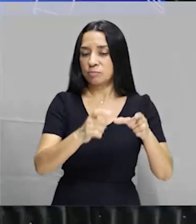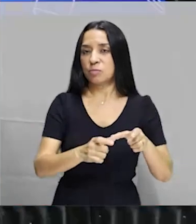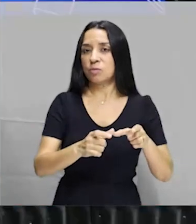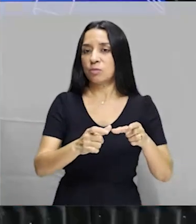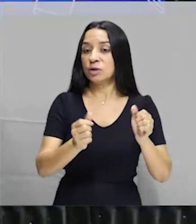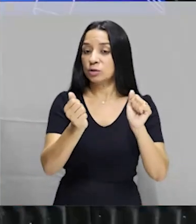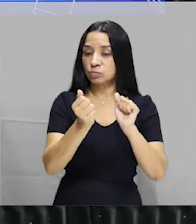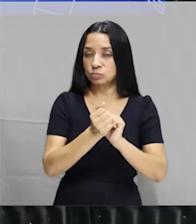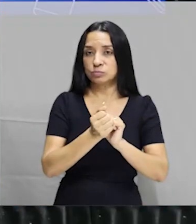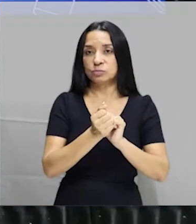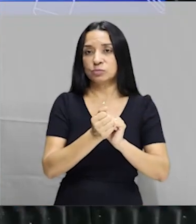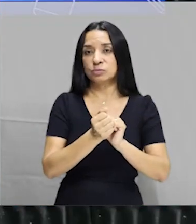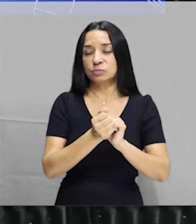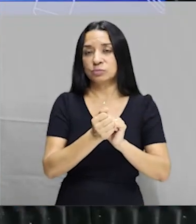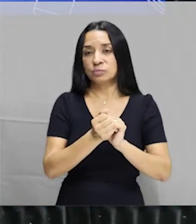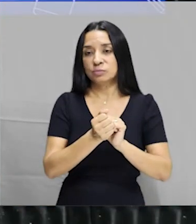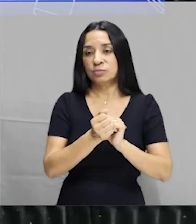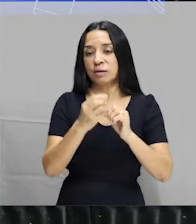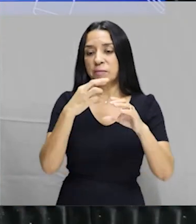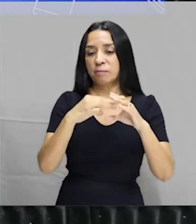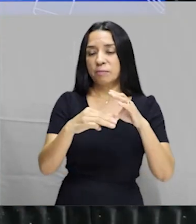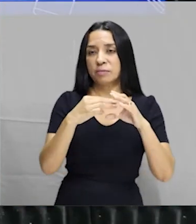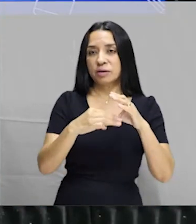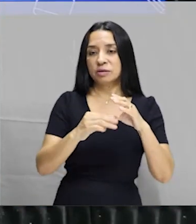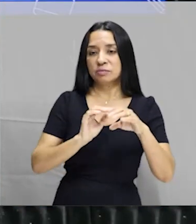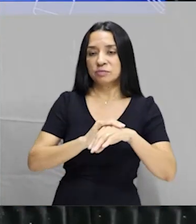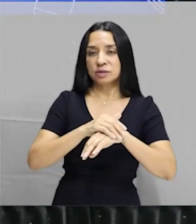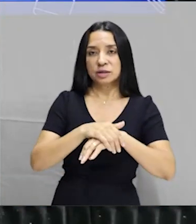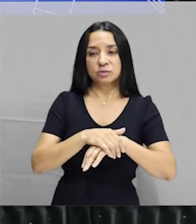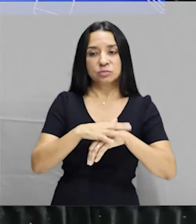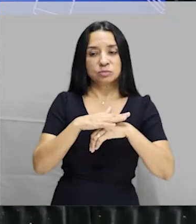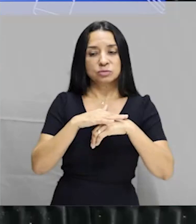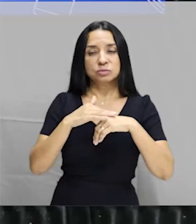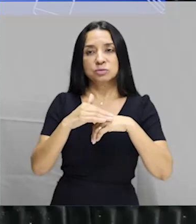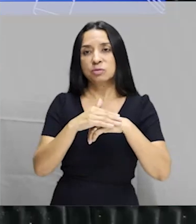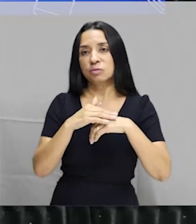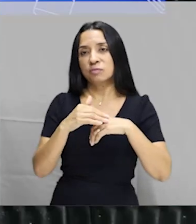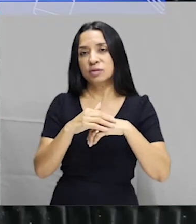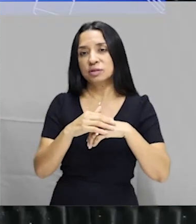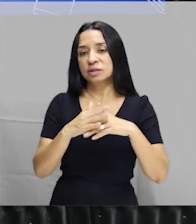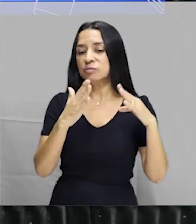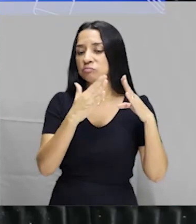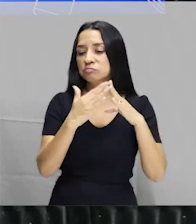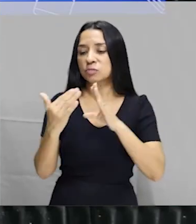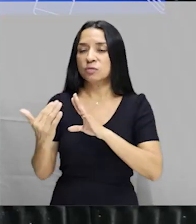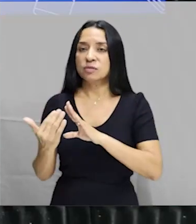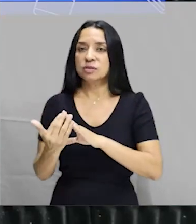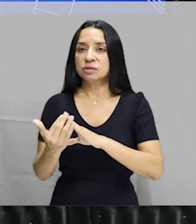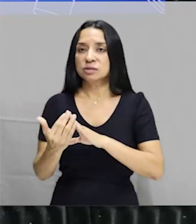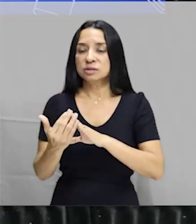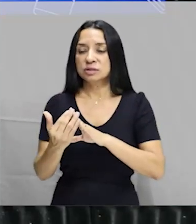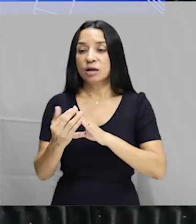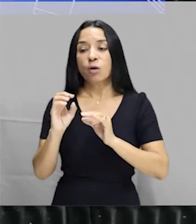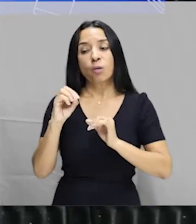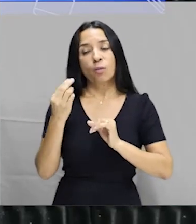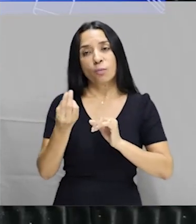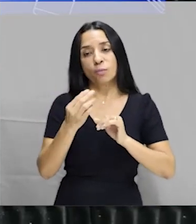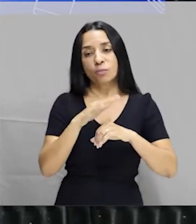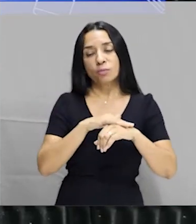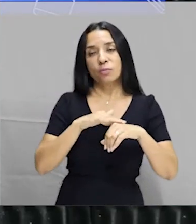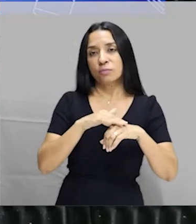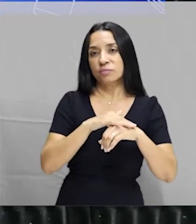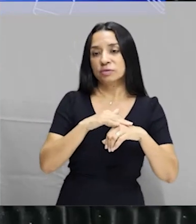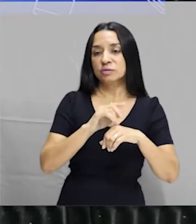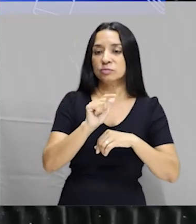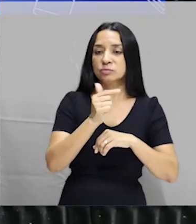né? Você manda, fica a noite inteira conversando com a vizinha, a noite inteira conversando com outra pessoa que está